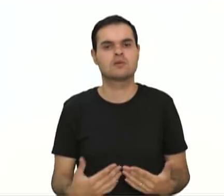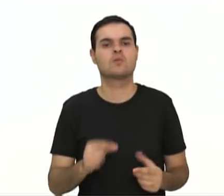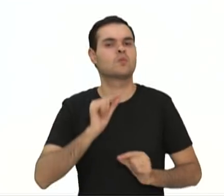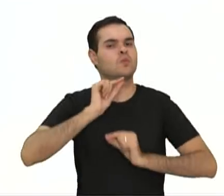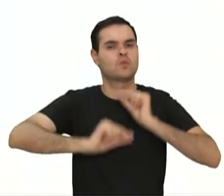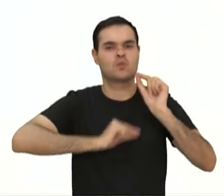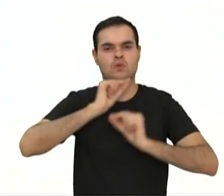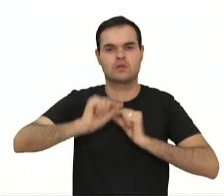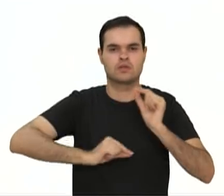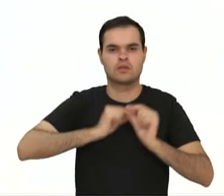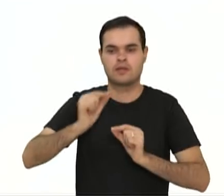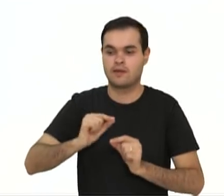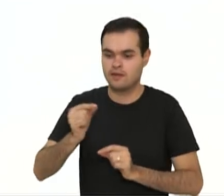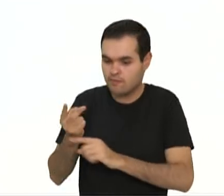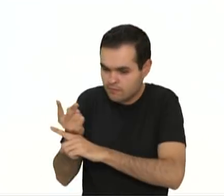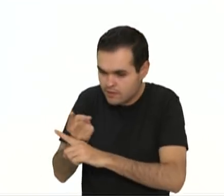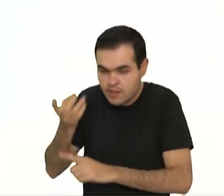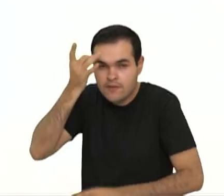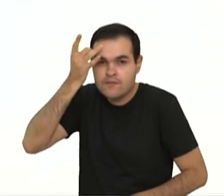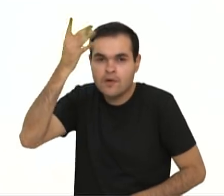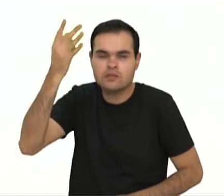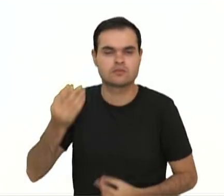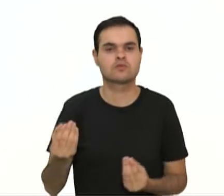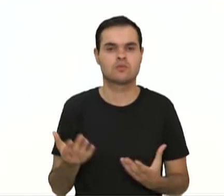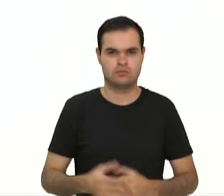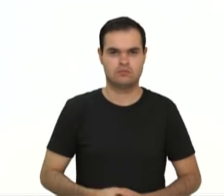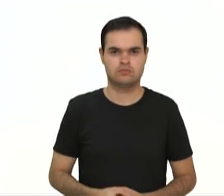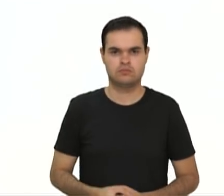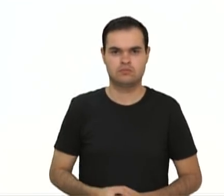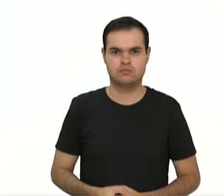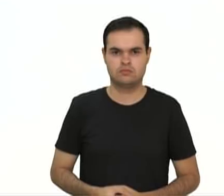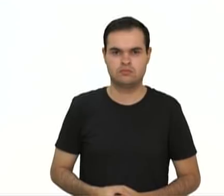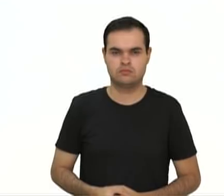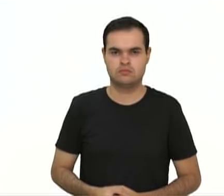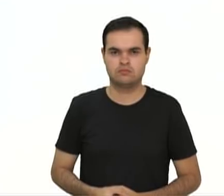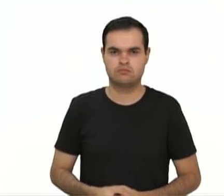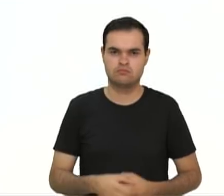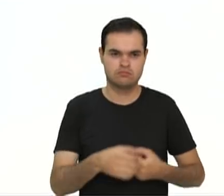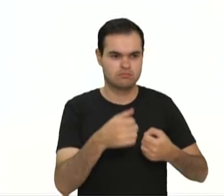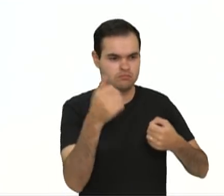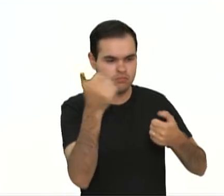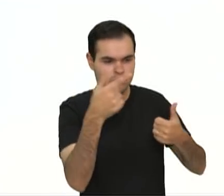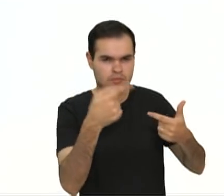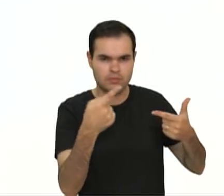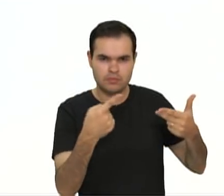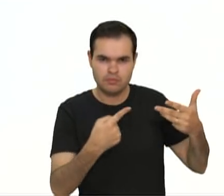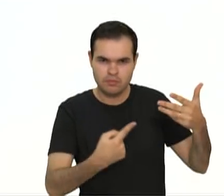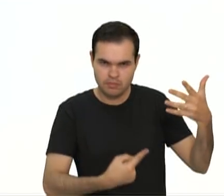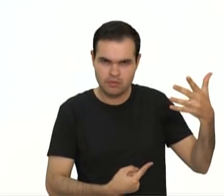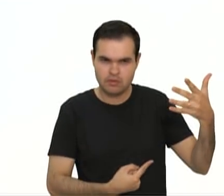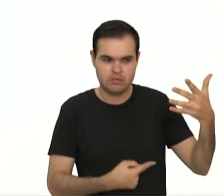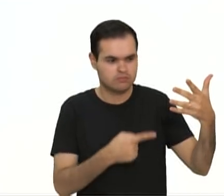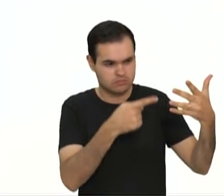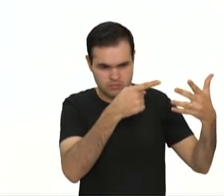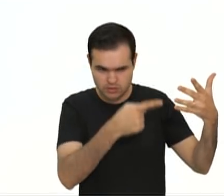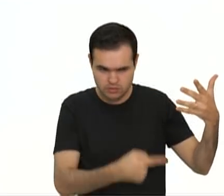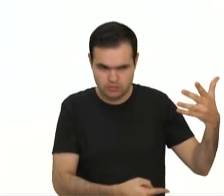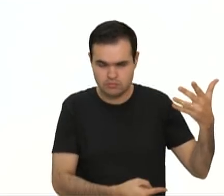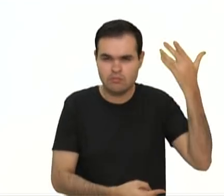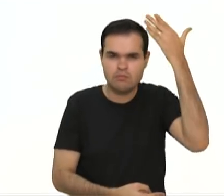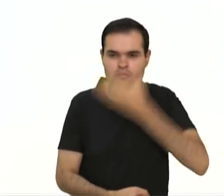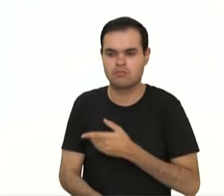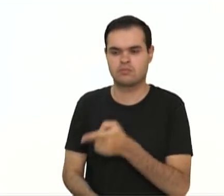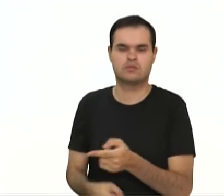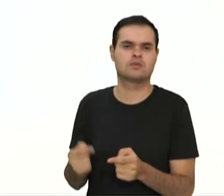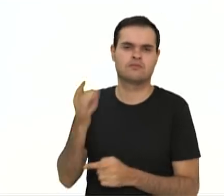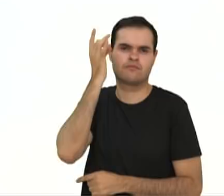que é facílimo rastrear? Então ele testa ali várias ações, tudo para dizer que é facílimo rastrear. Qual